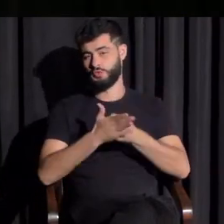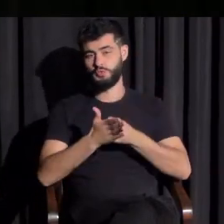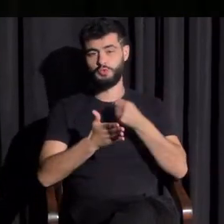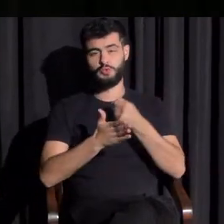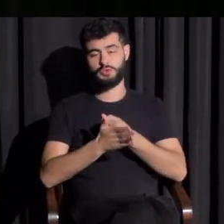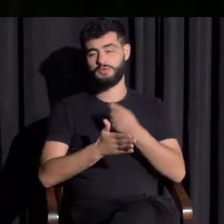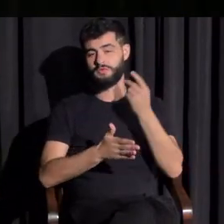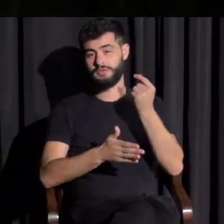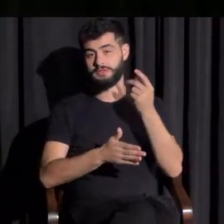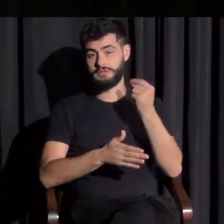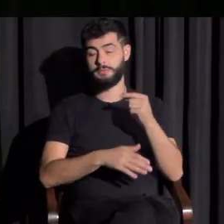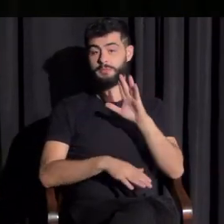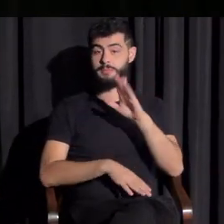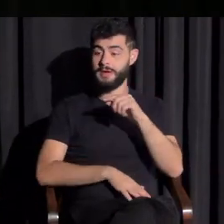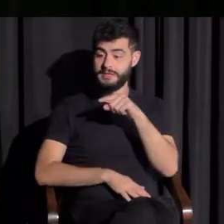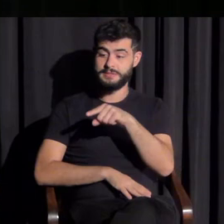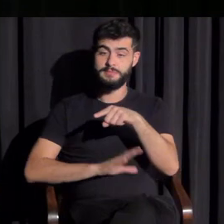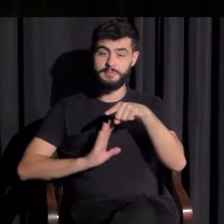por moradia